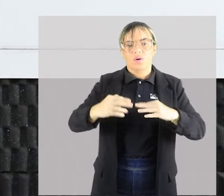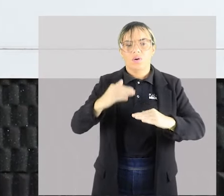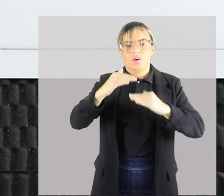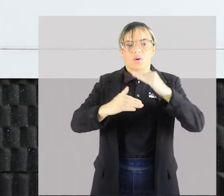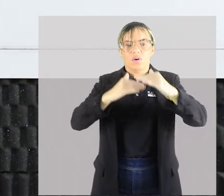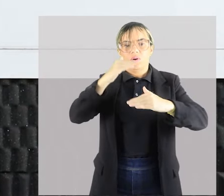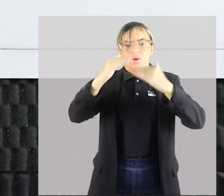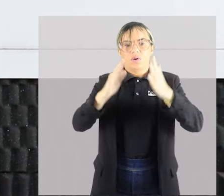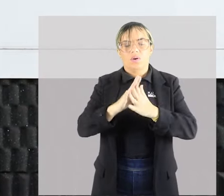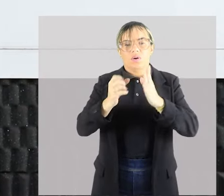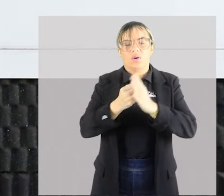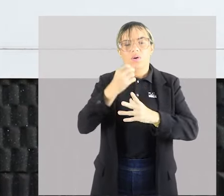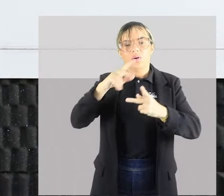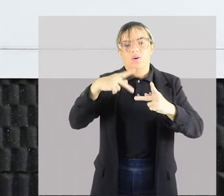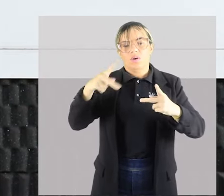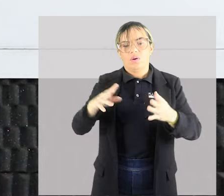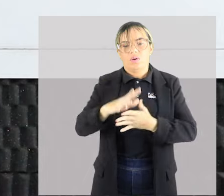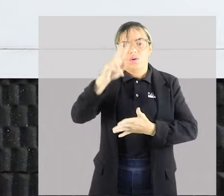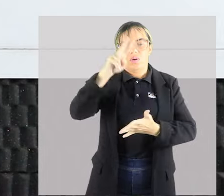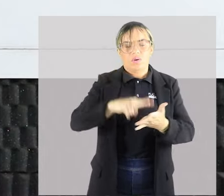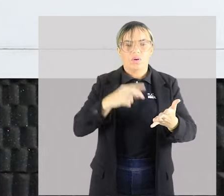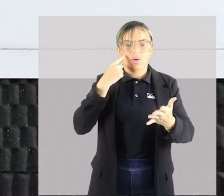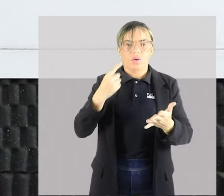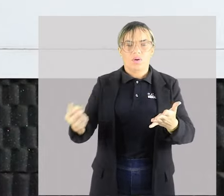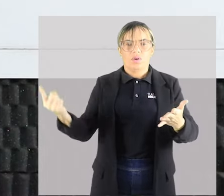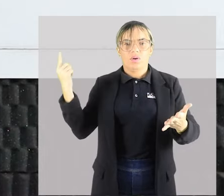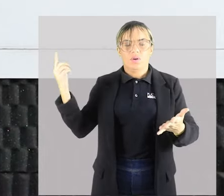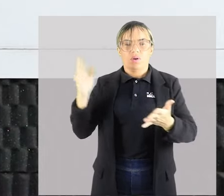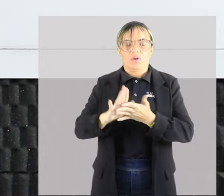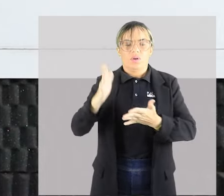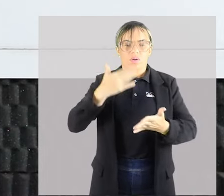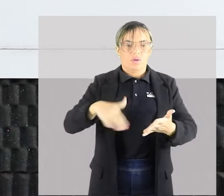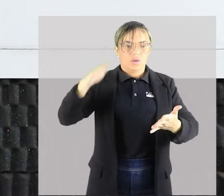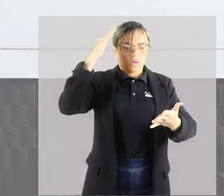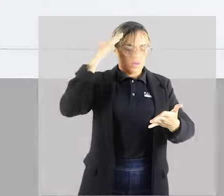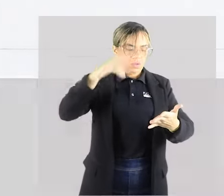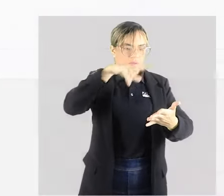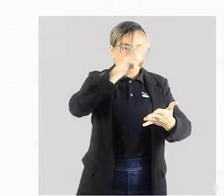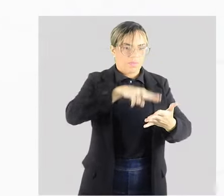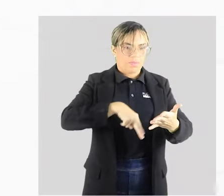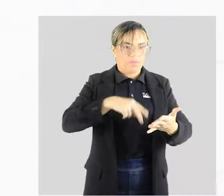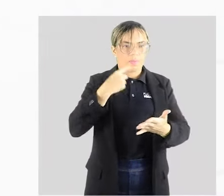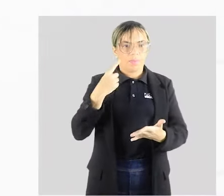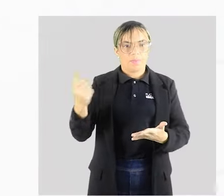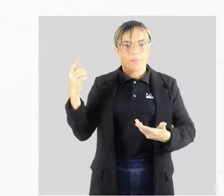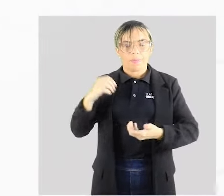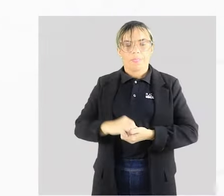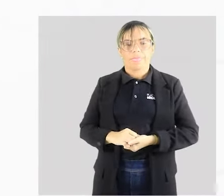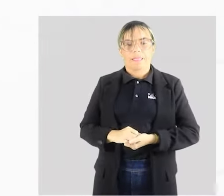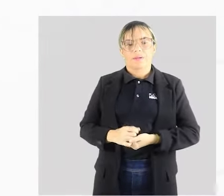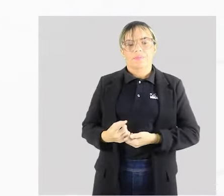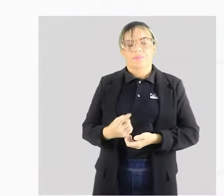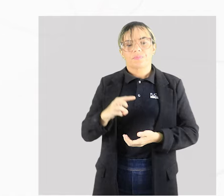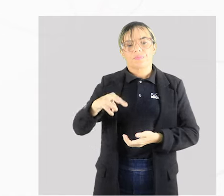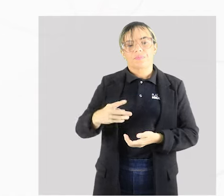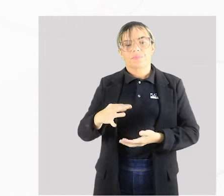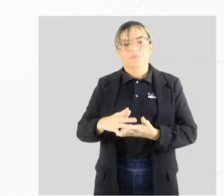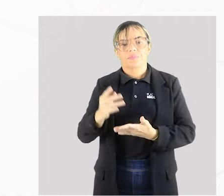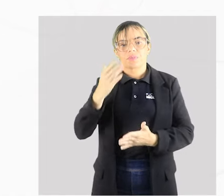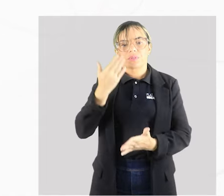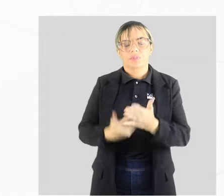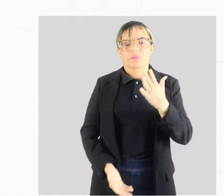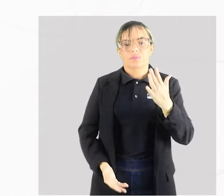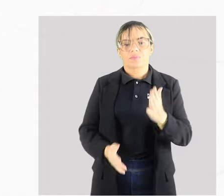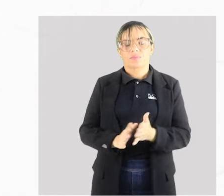síntese proteica lê aqui comigo essa questão pra gente interpretar ela tá certo fala o seguinte um mutante